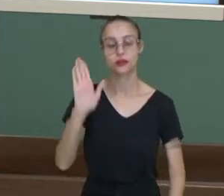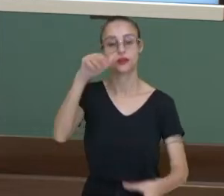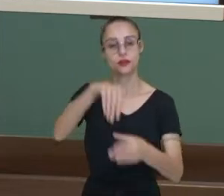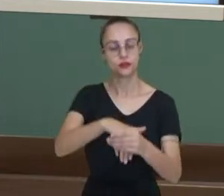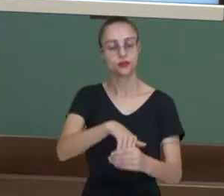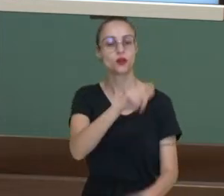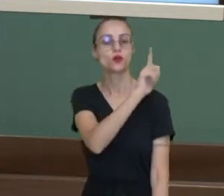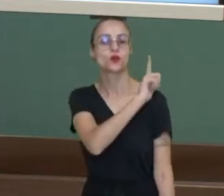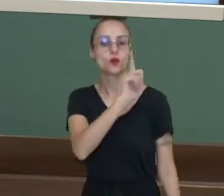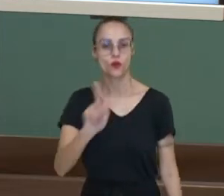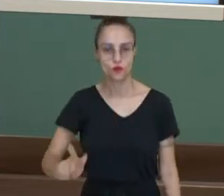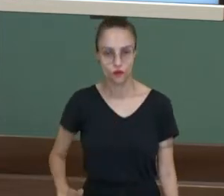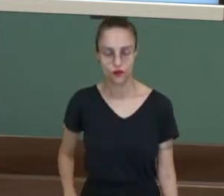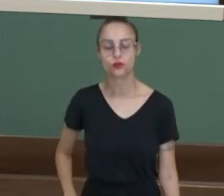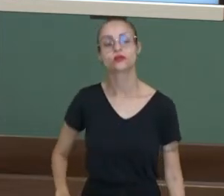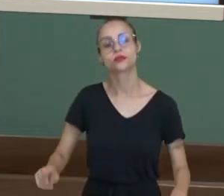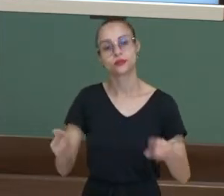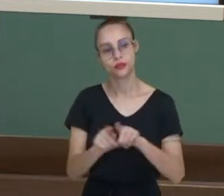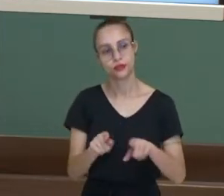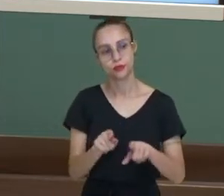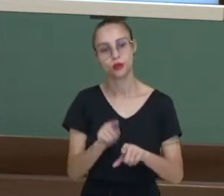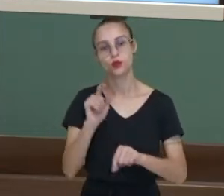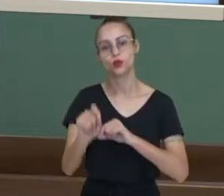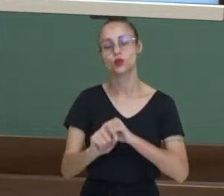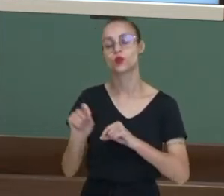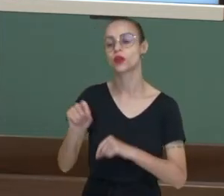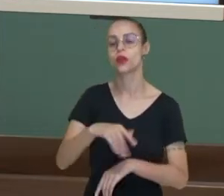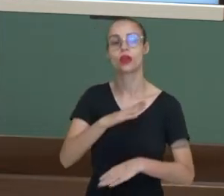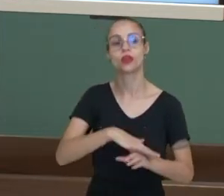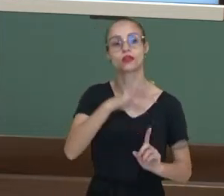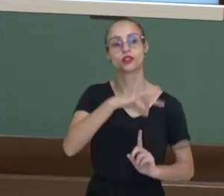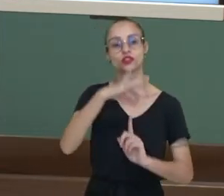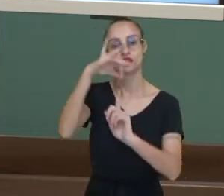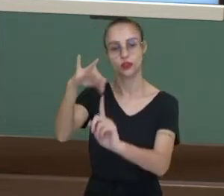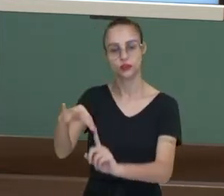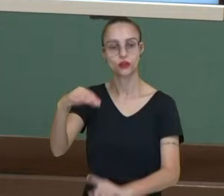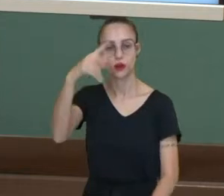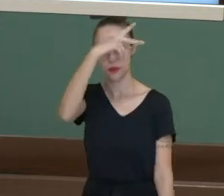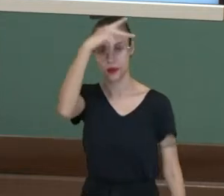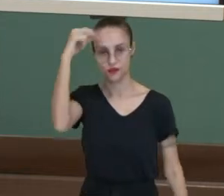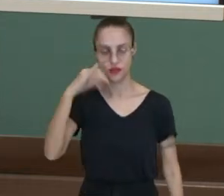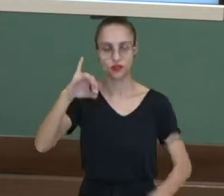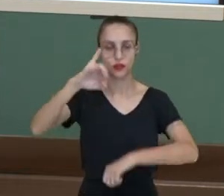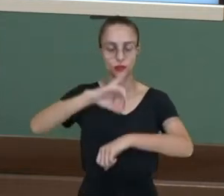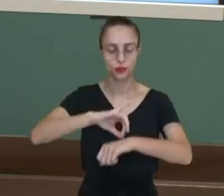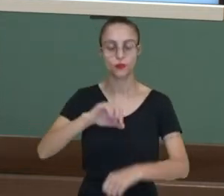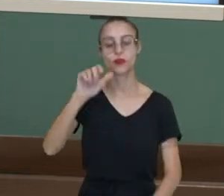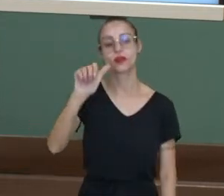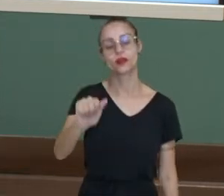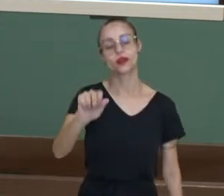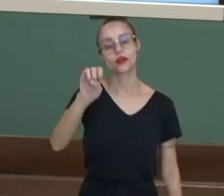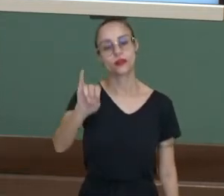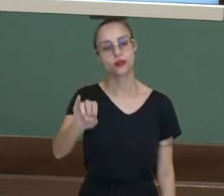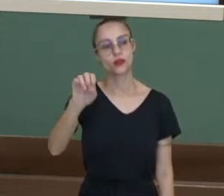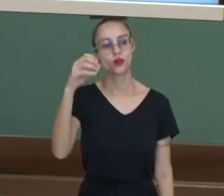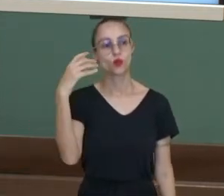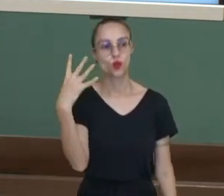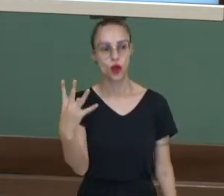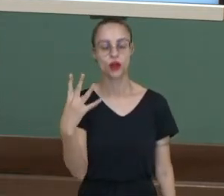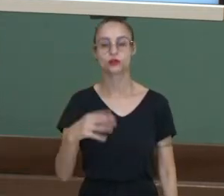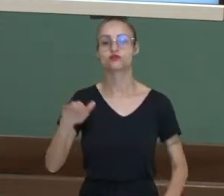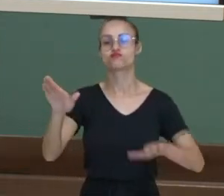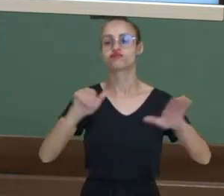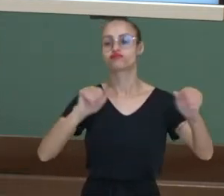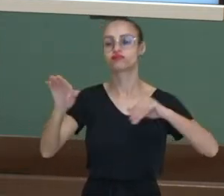governadores seria indireta e esses governadores indicariam prefeitos de capitais. E o ato institucional número 4 convocou o Congresso